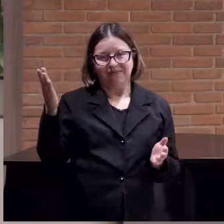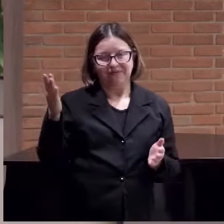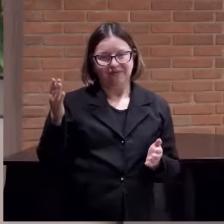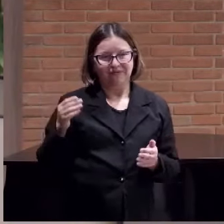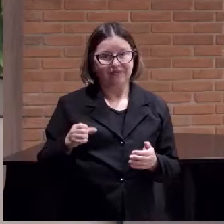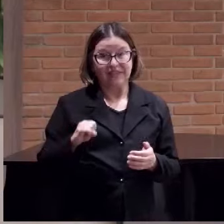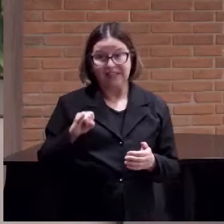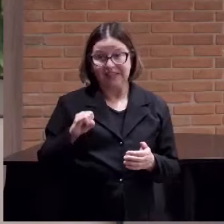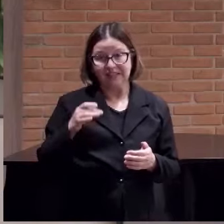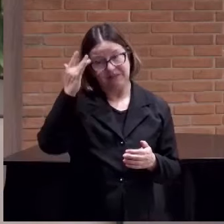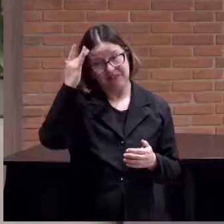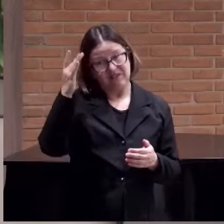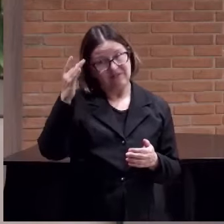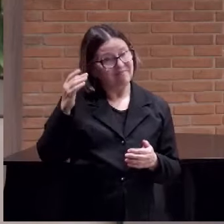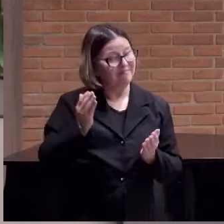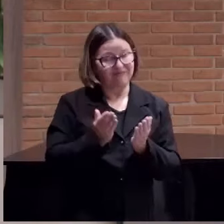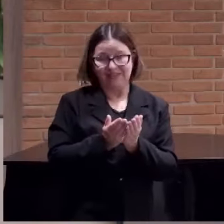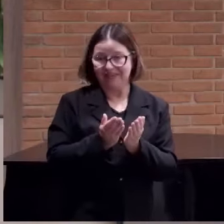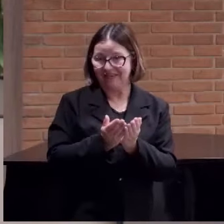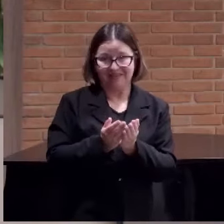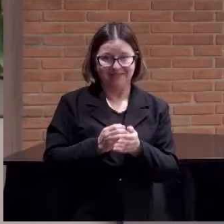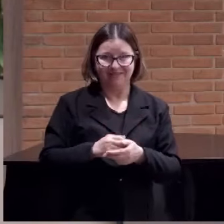Se é fácil, não é cristianismo.